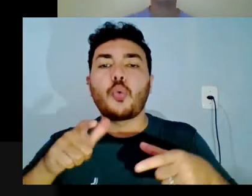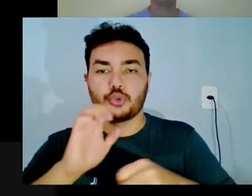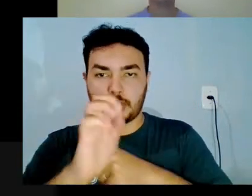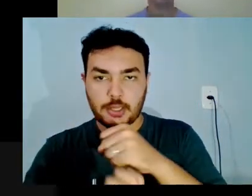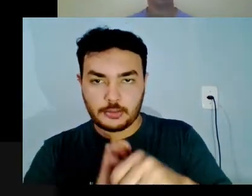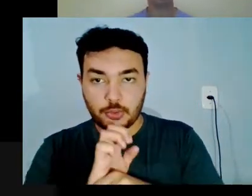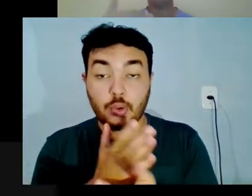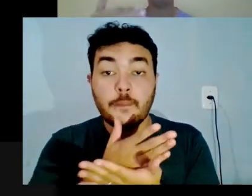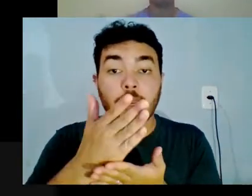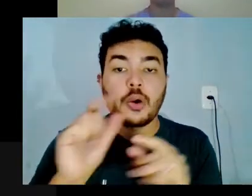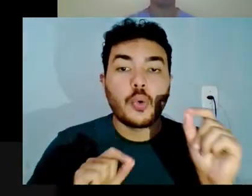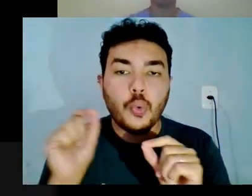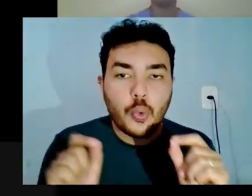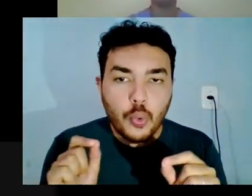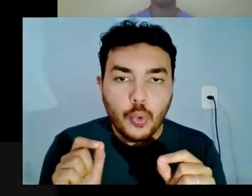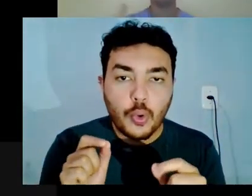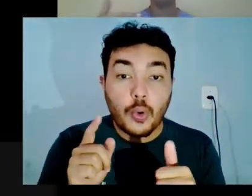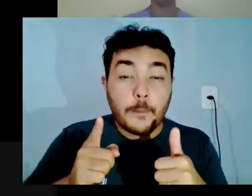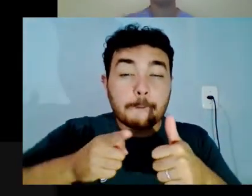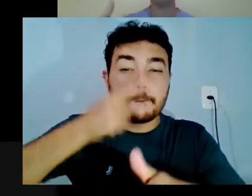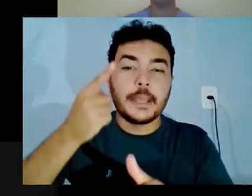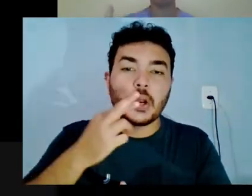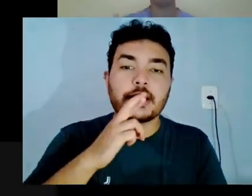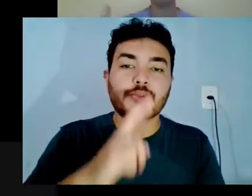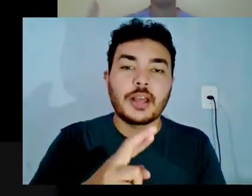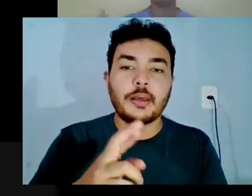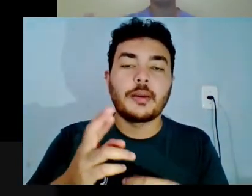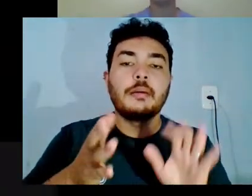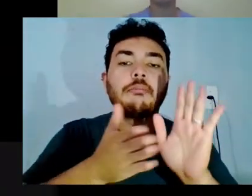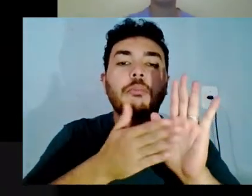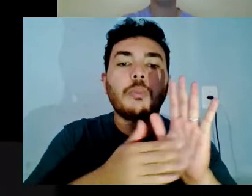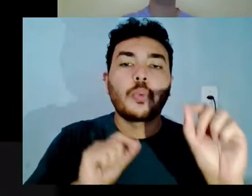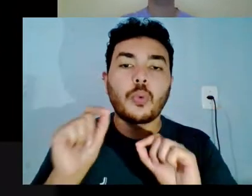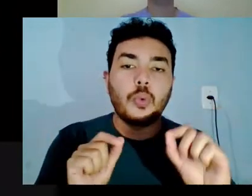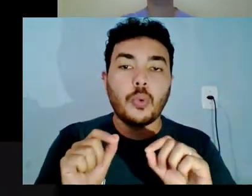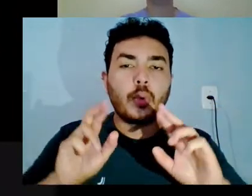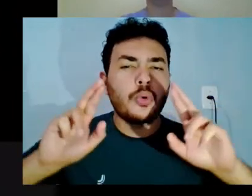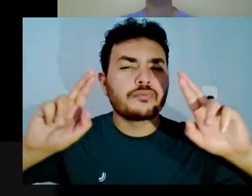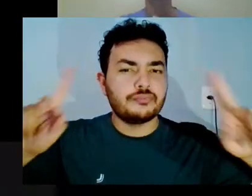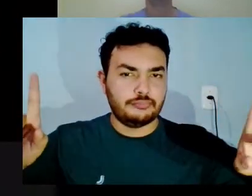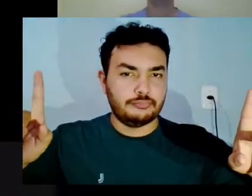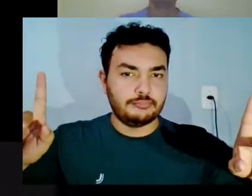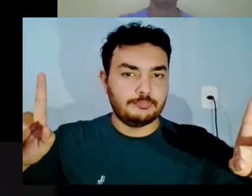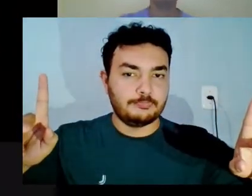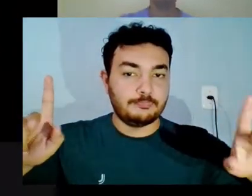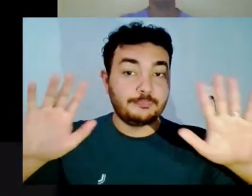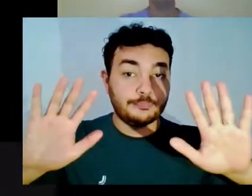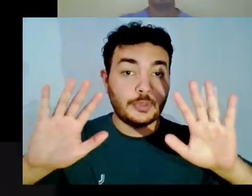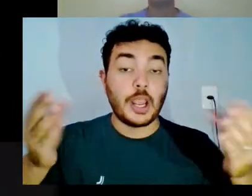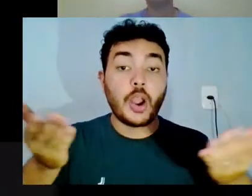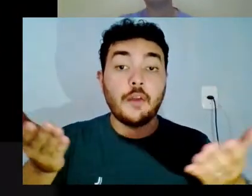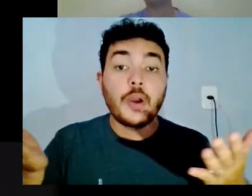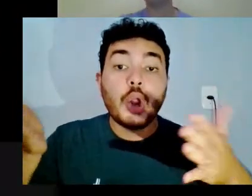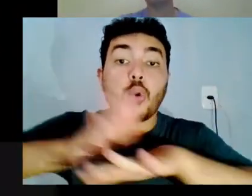primeiro resultado, dos primeiros resultados, propor, né? Essa diferenciação aí. Então, vamos incluir